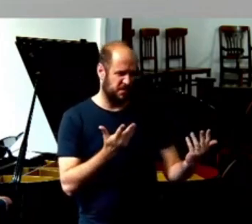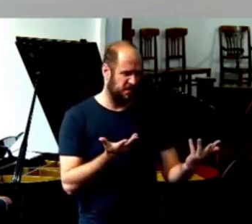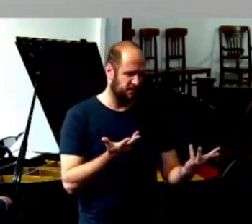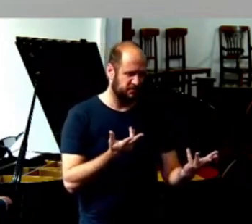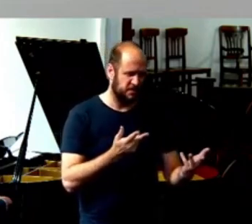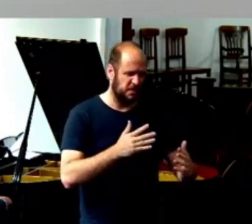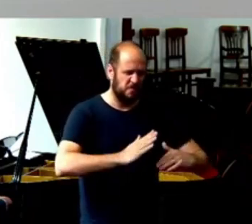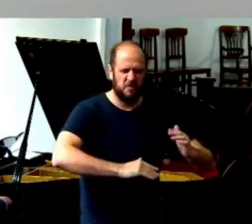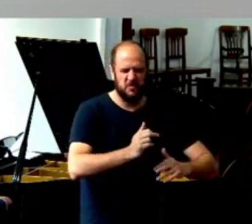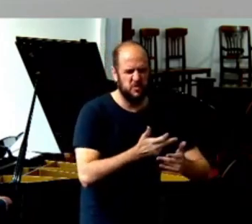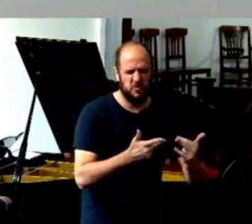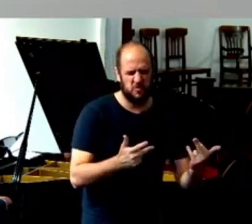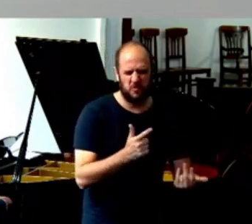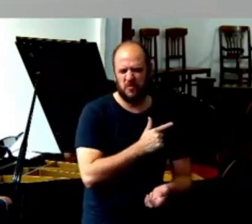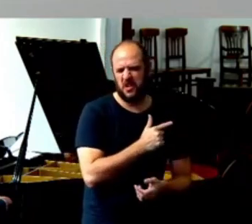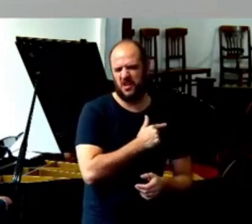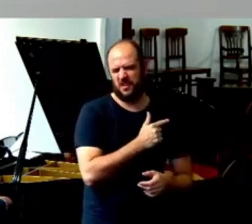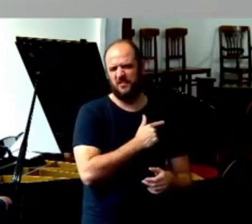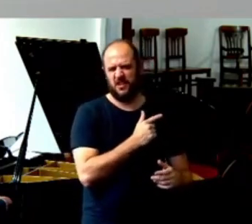bravo.